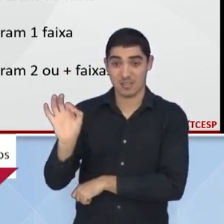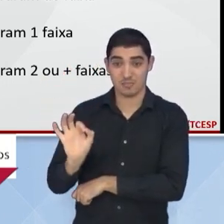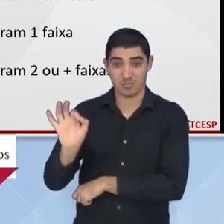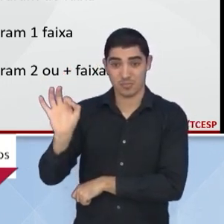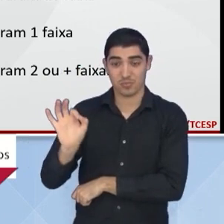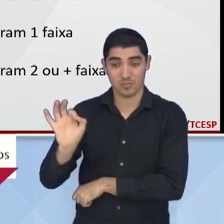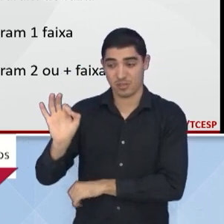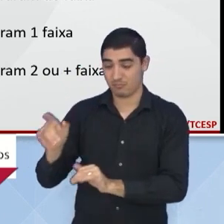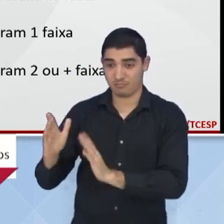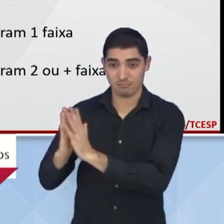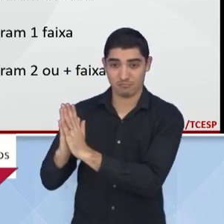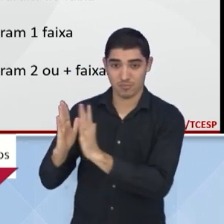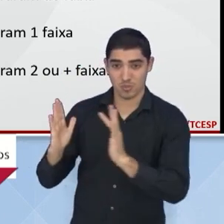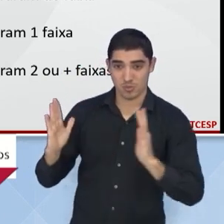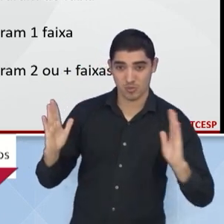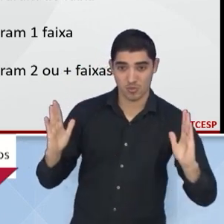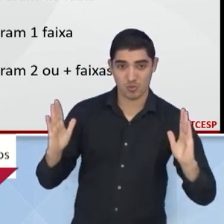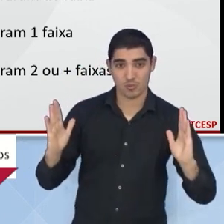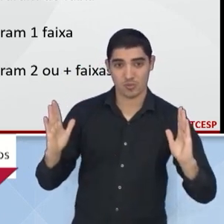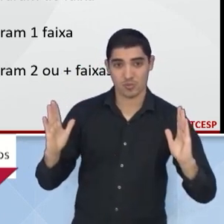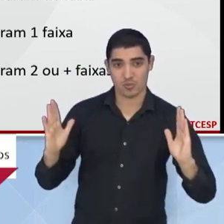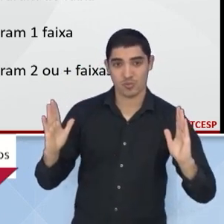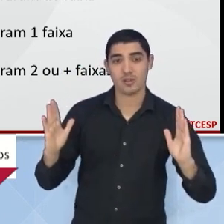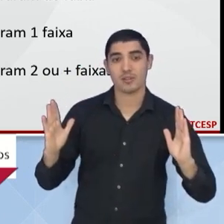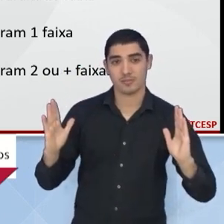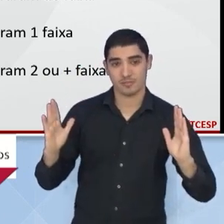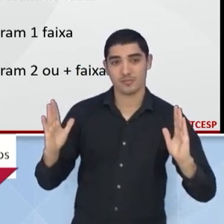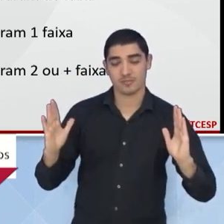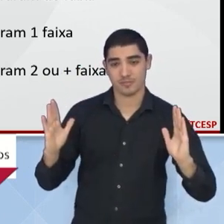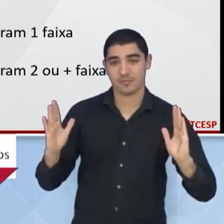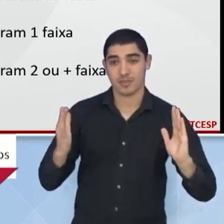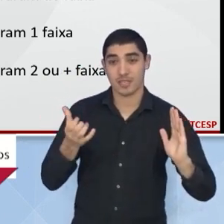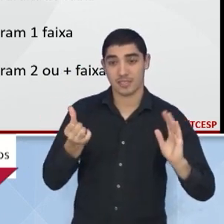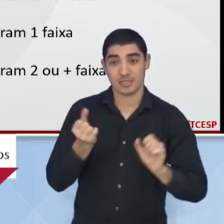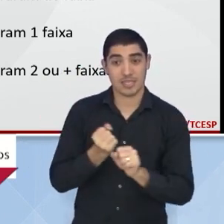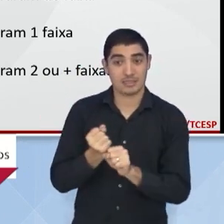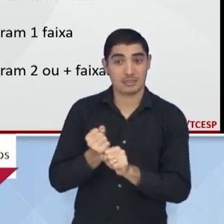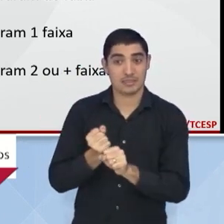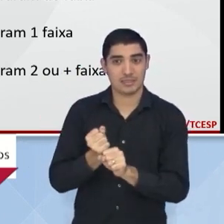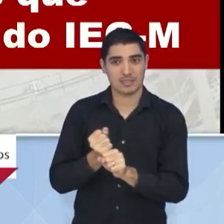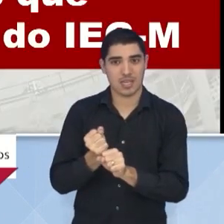6 anos de Mandato Então isso é bastante